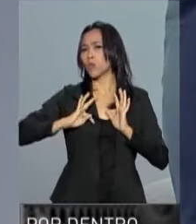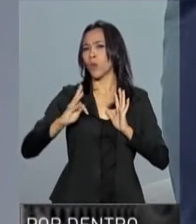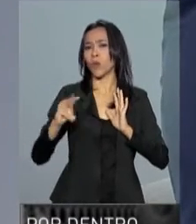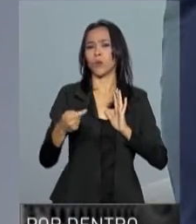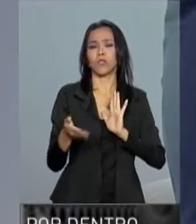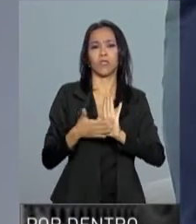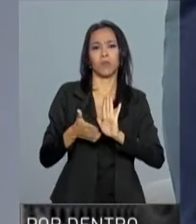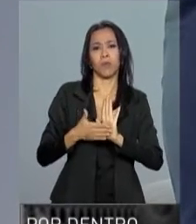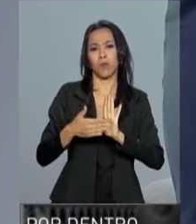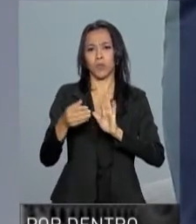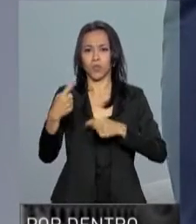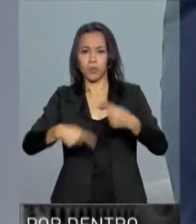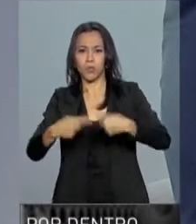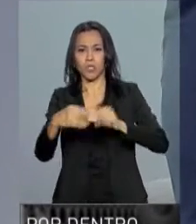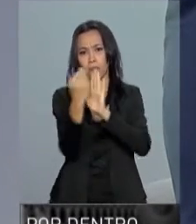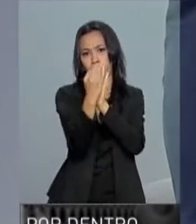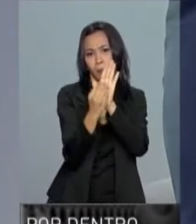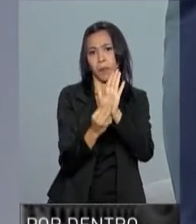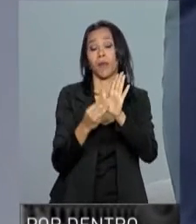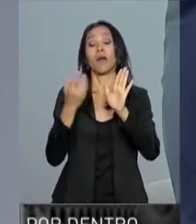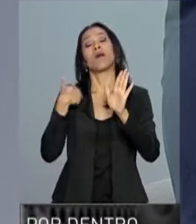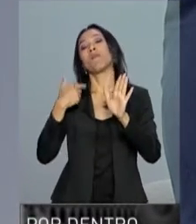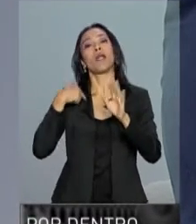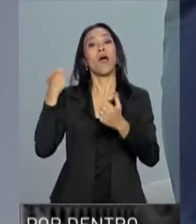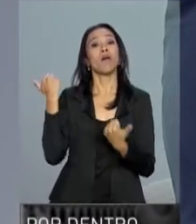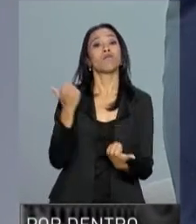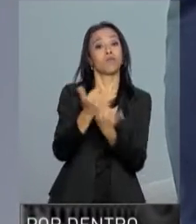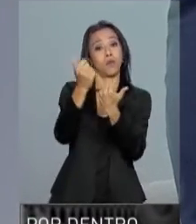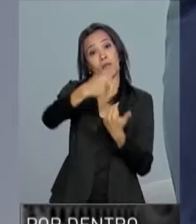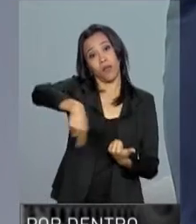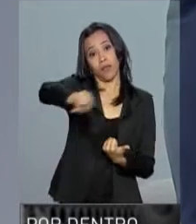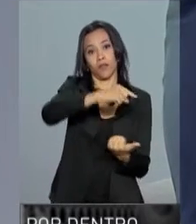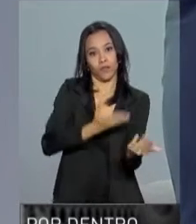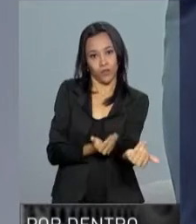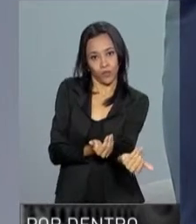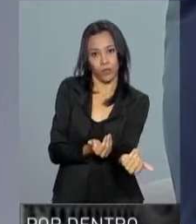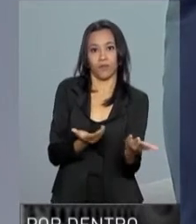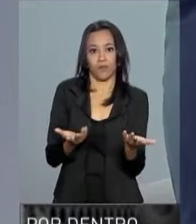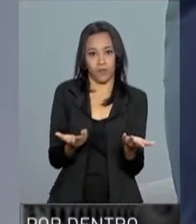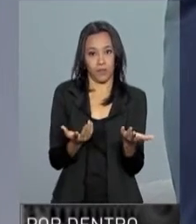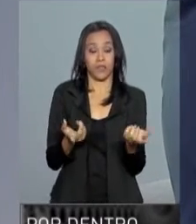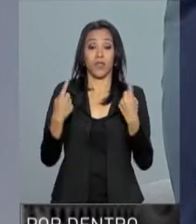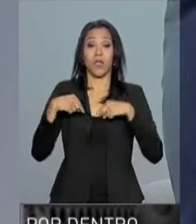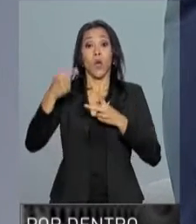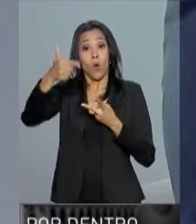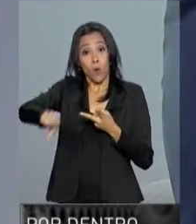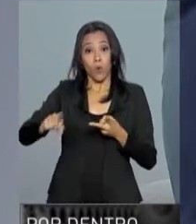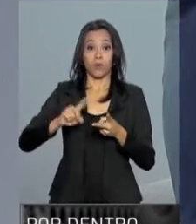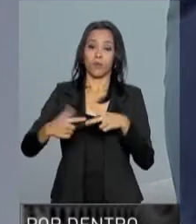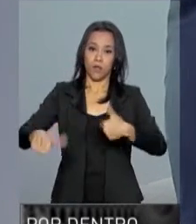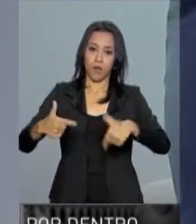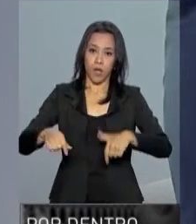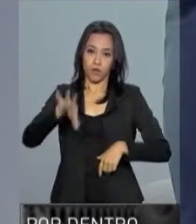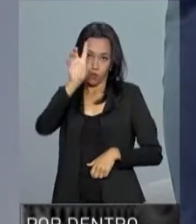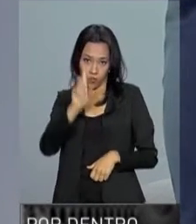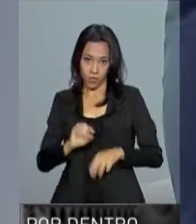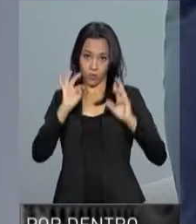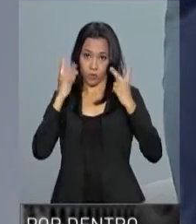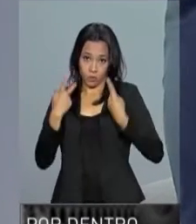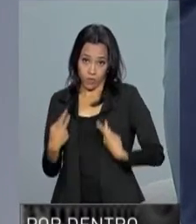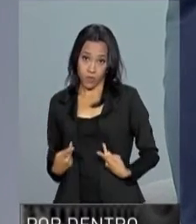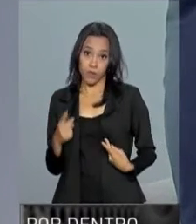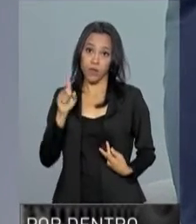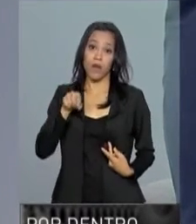da Juventude no combate à vulnerabilidade juvenil uma ultrassom do ministério Direitos Humanos é é